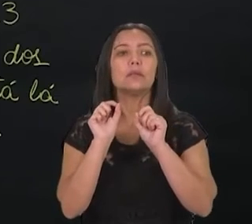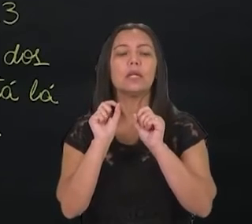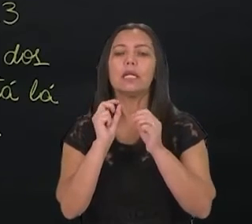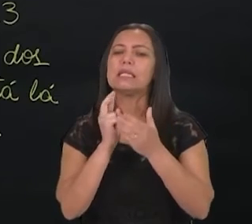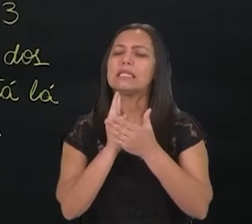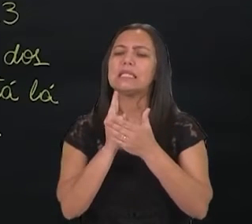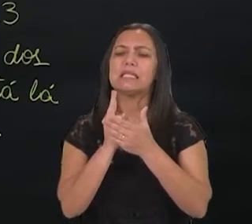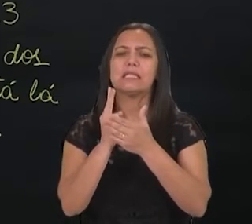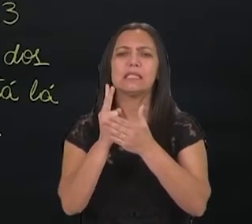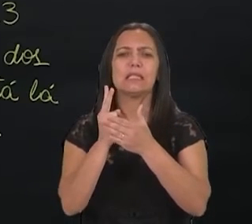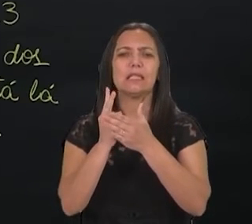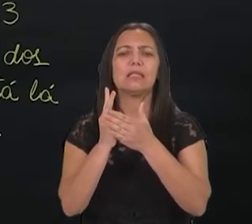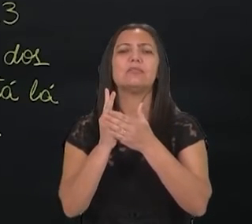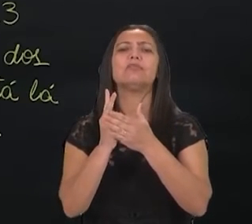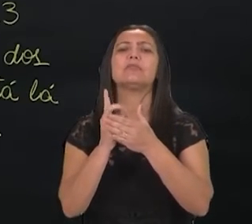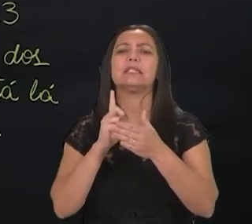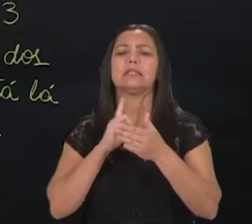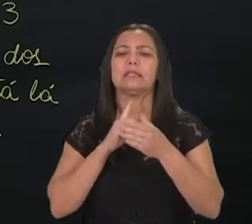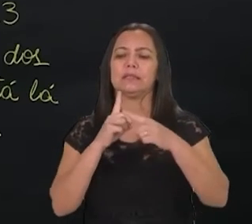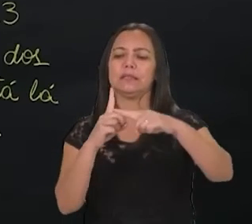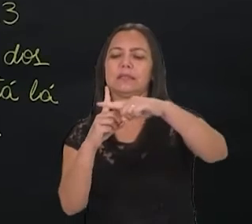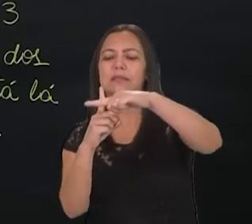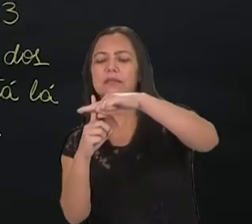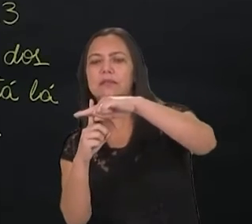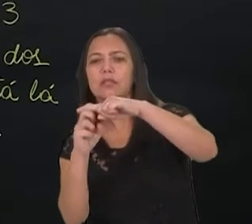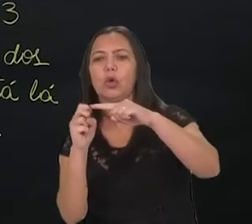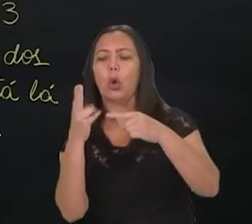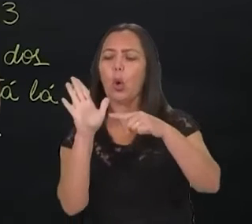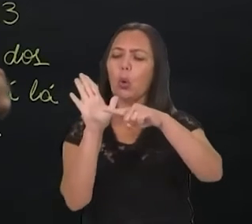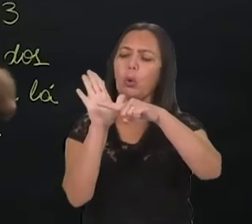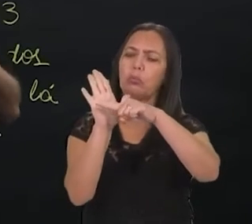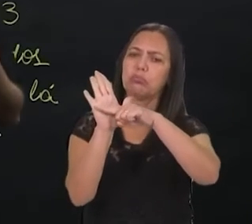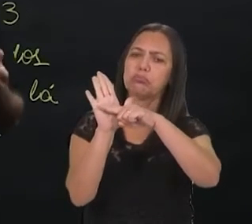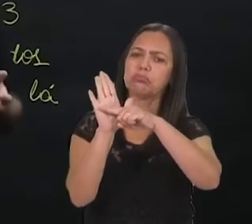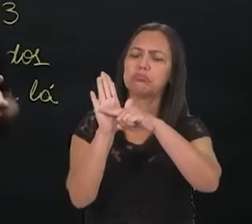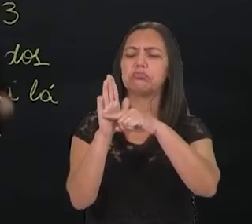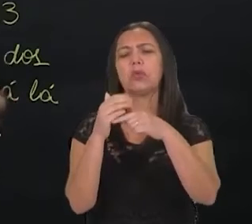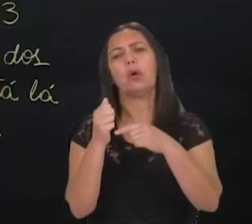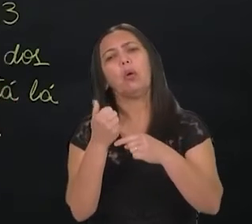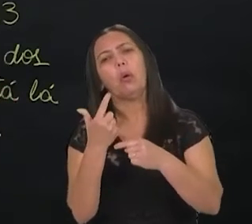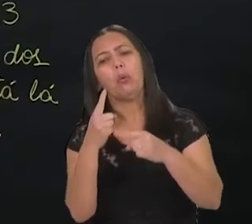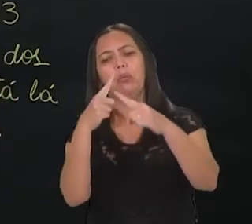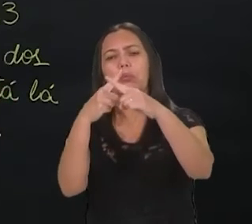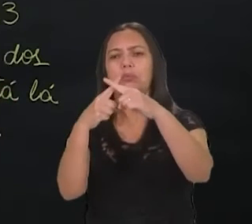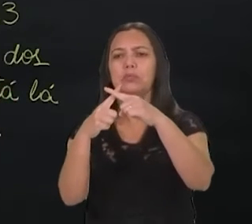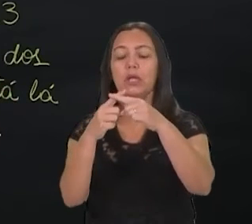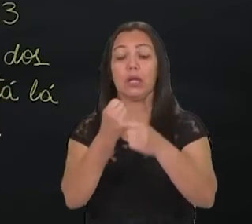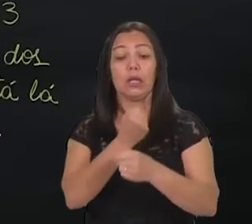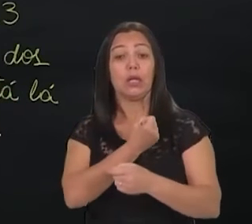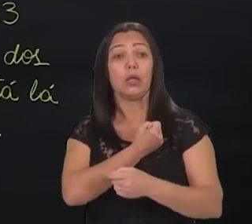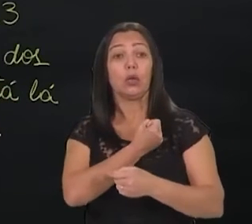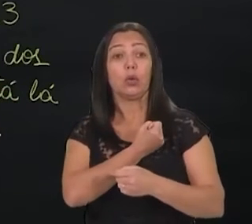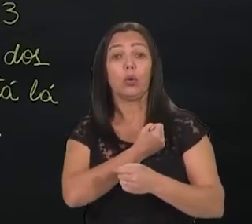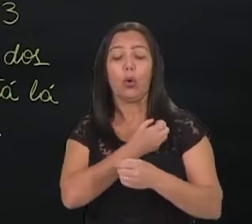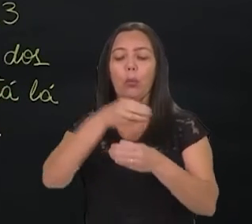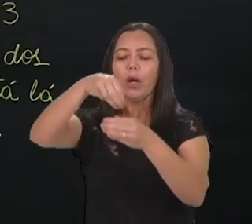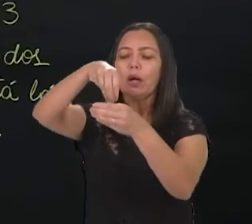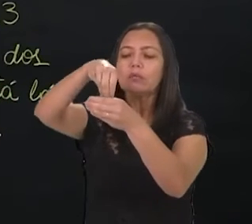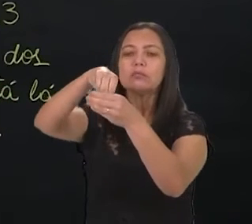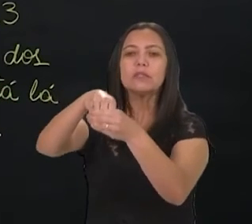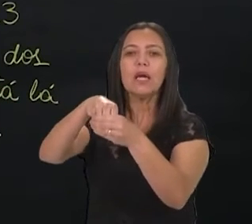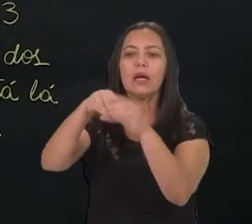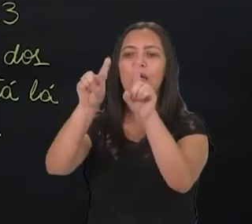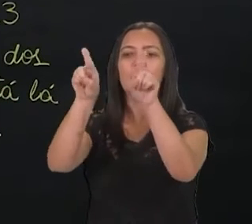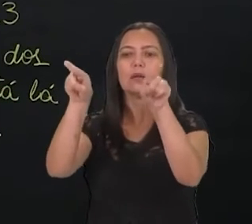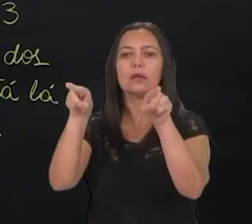Sempre que você resolve adição ou subtração ou qualquer outra operação com números que estejam dentro